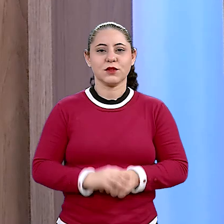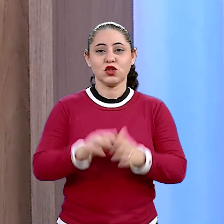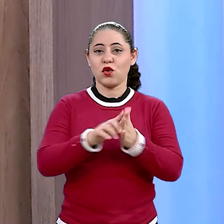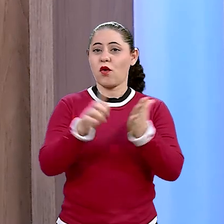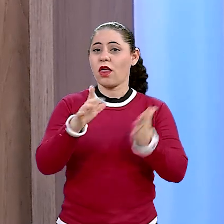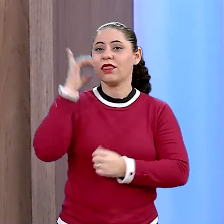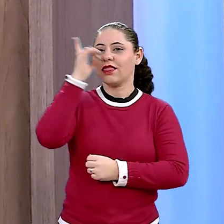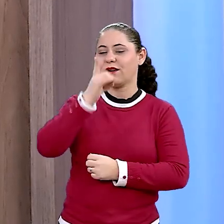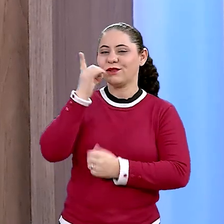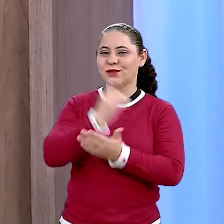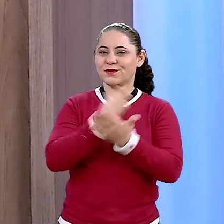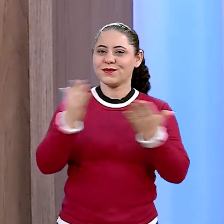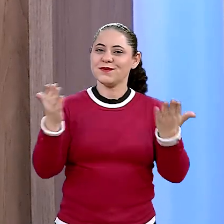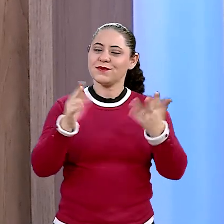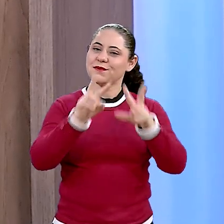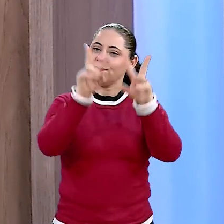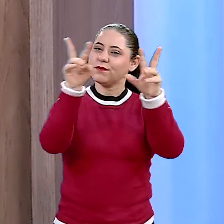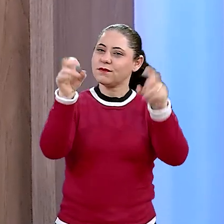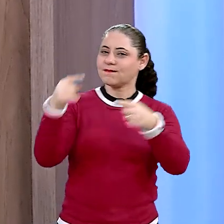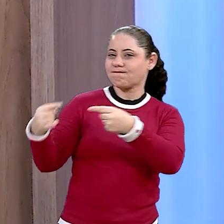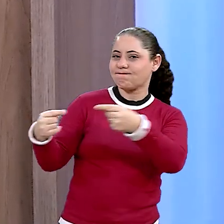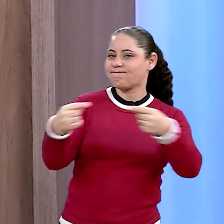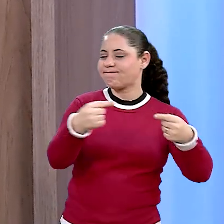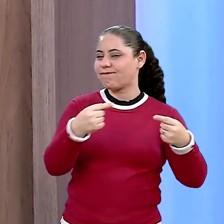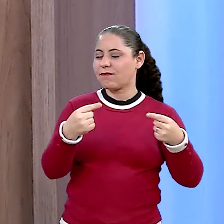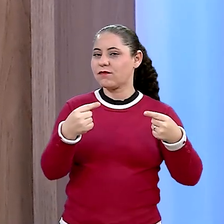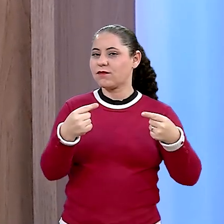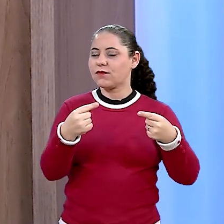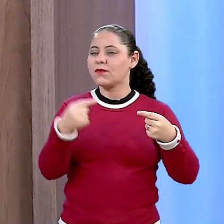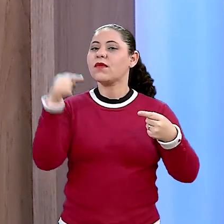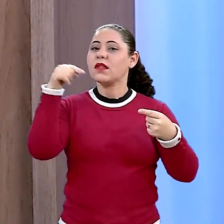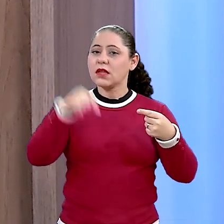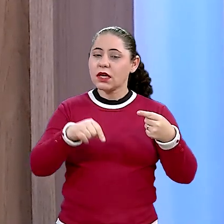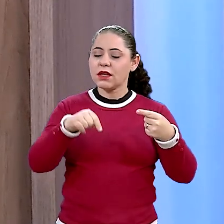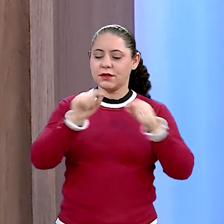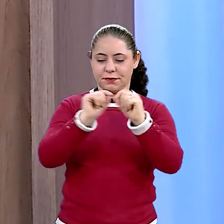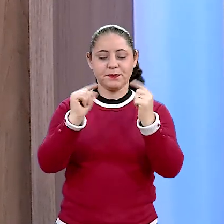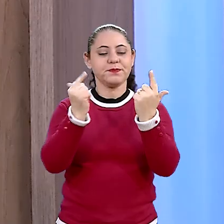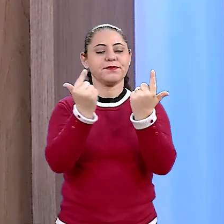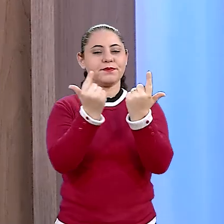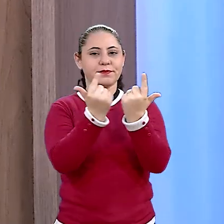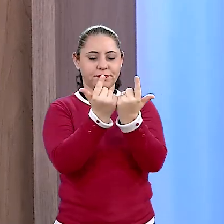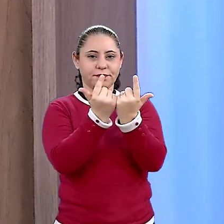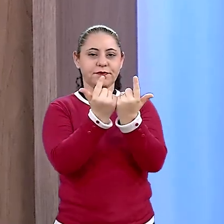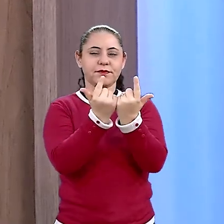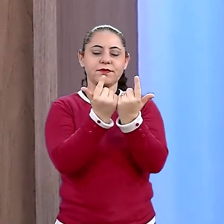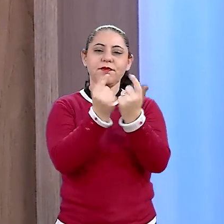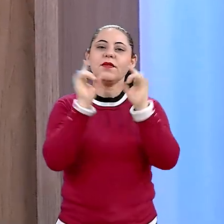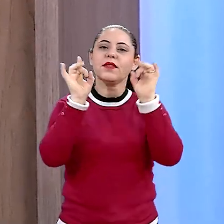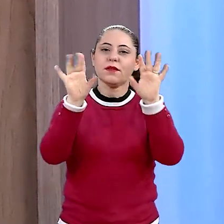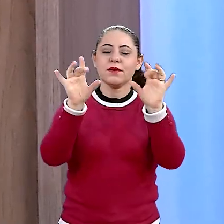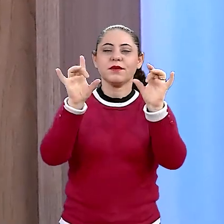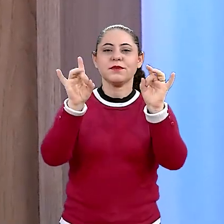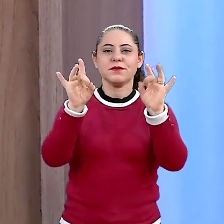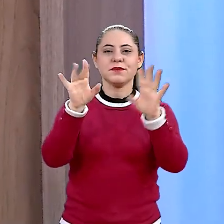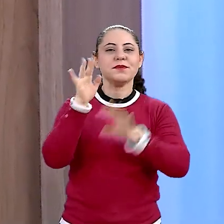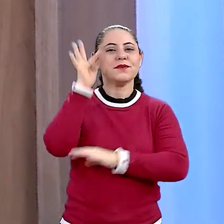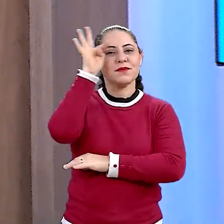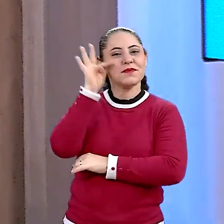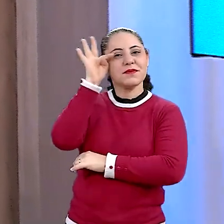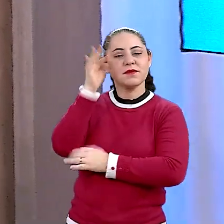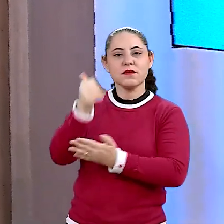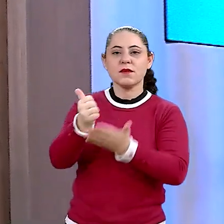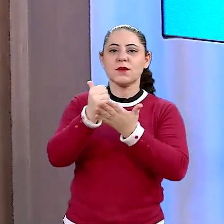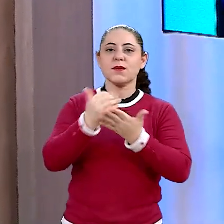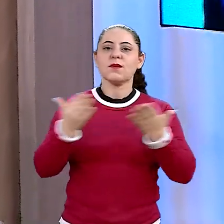Olá, Jornal Parlamentar no ar, tratando de assuntos muito debatidos aqui na Assembleia Legislativa. É uma edição especial, não é mesmo, Tiago? E a